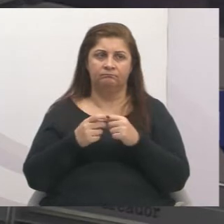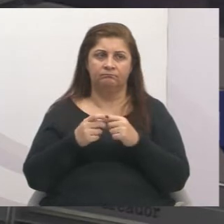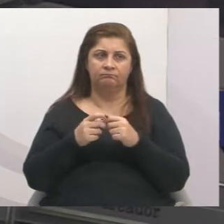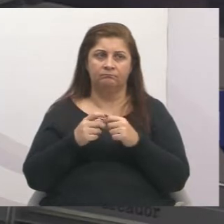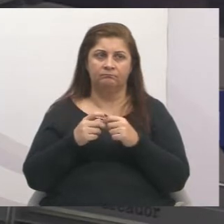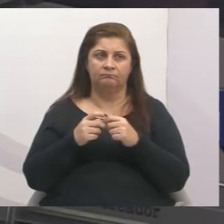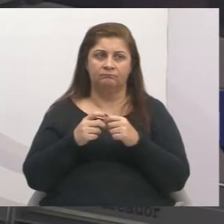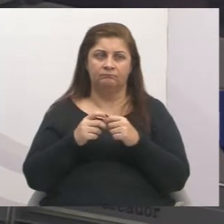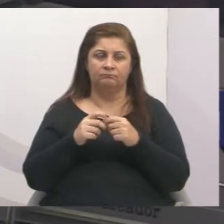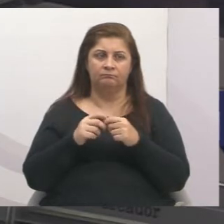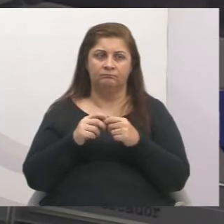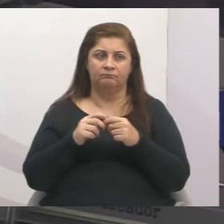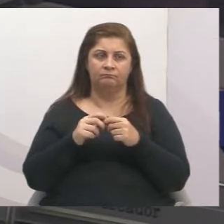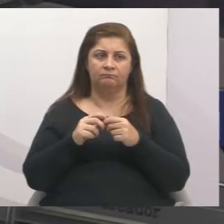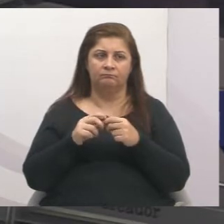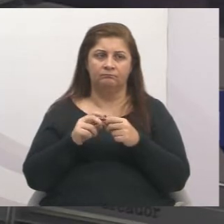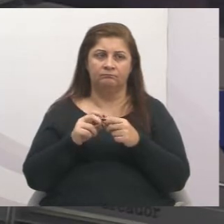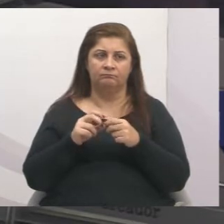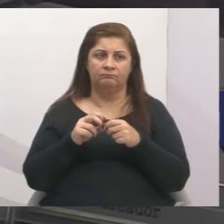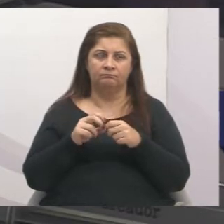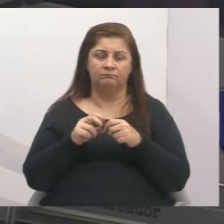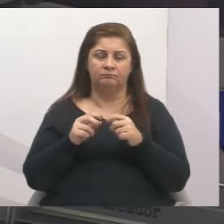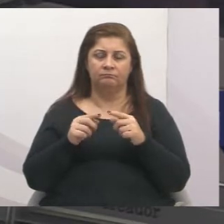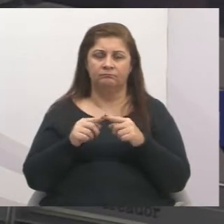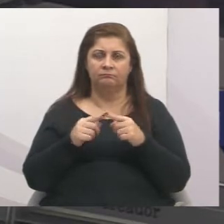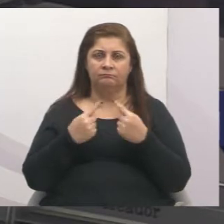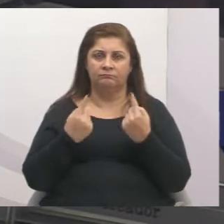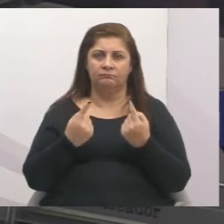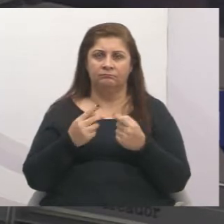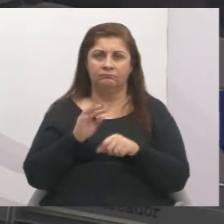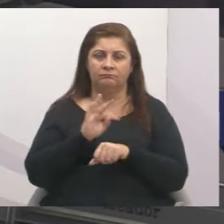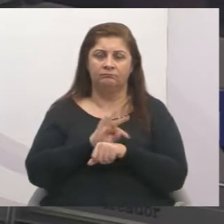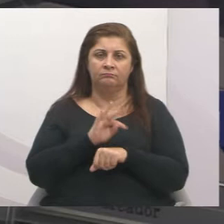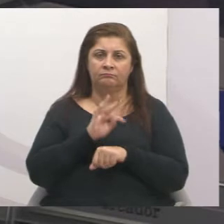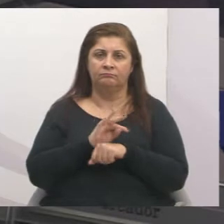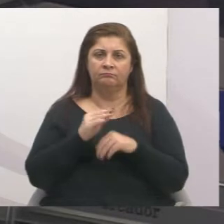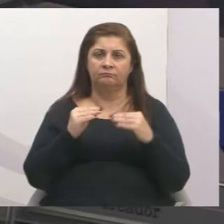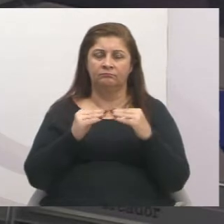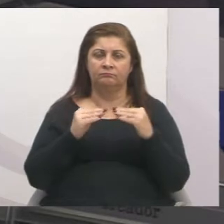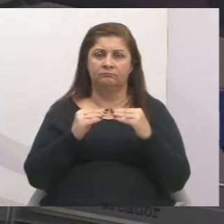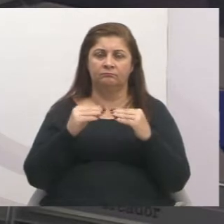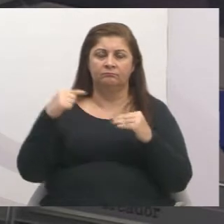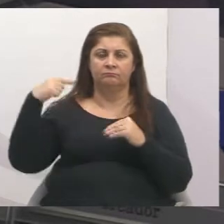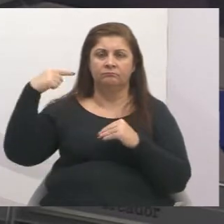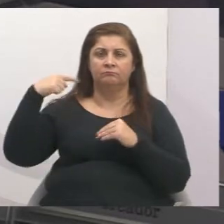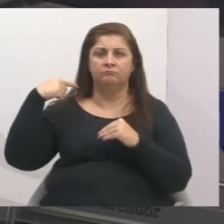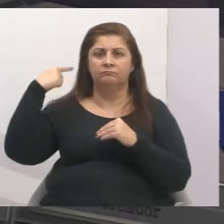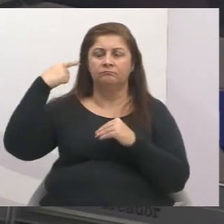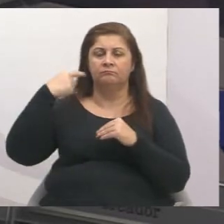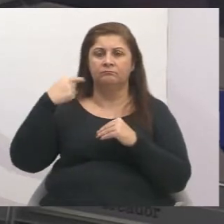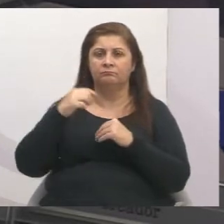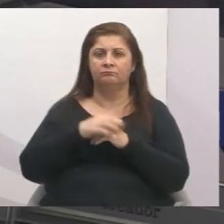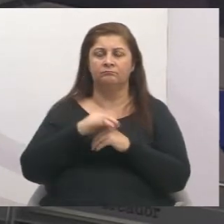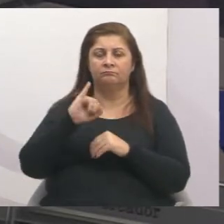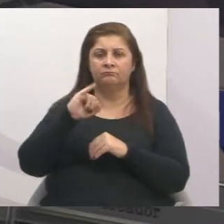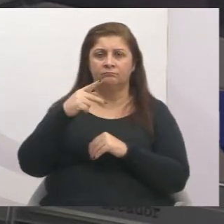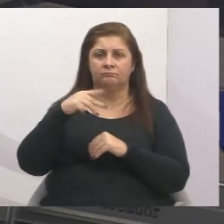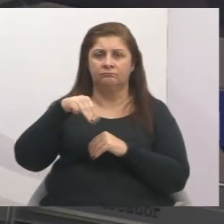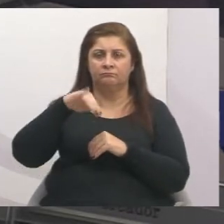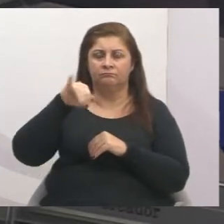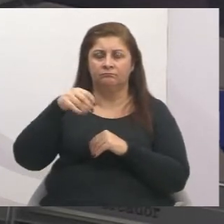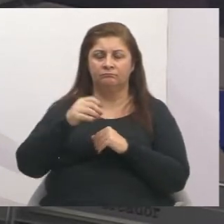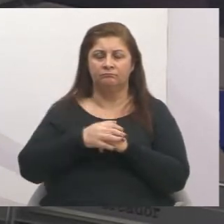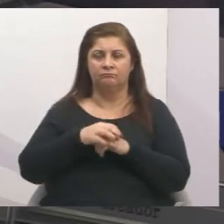só mais um minuto, senhor presidente, mas tecnicamente, concordo com o advogado do Instituto, que se a gente não